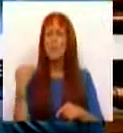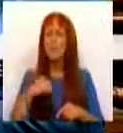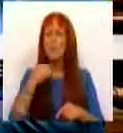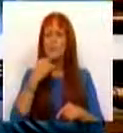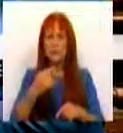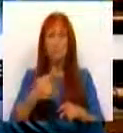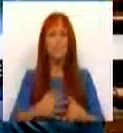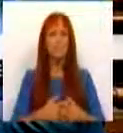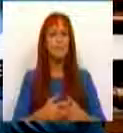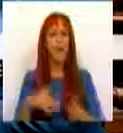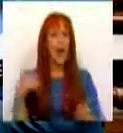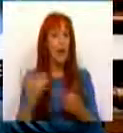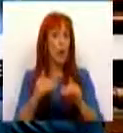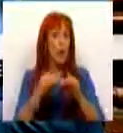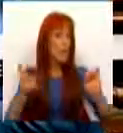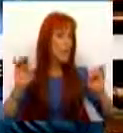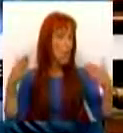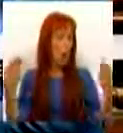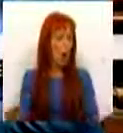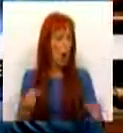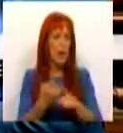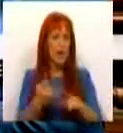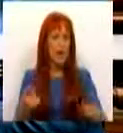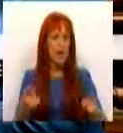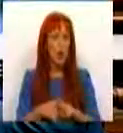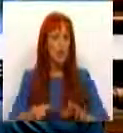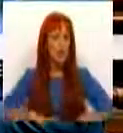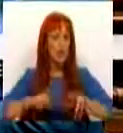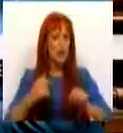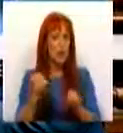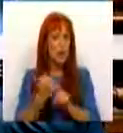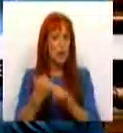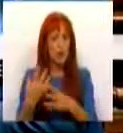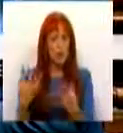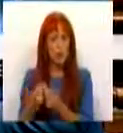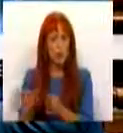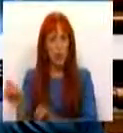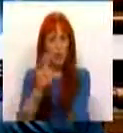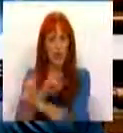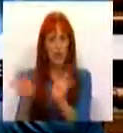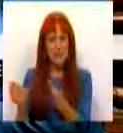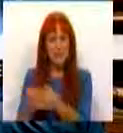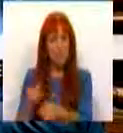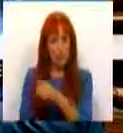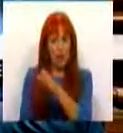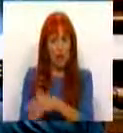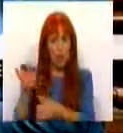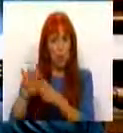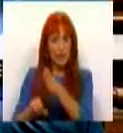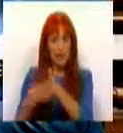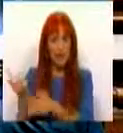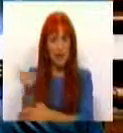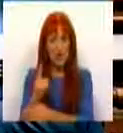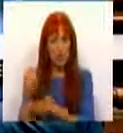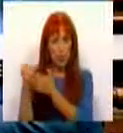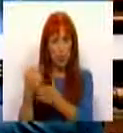aqui prestei, até ao nível do que é possível agora, uma vez que estamos a desenvolver o trabalho com a Comissão Europeia, exatamente para criar essas condições